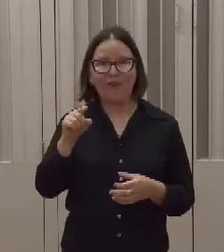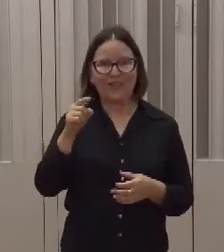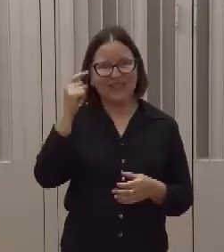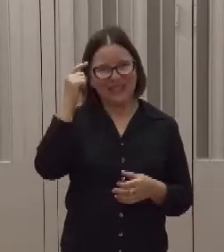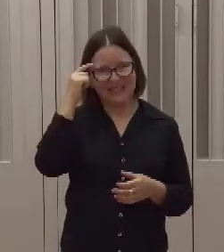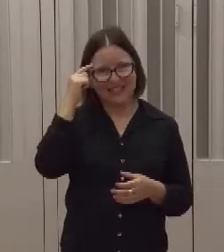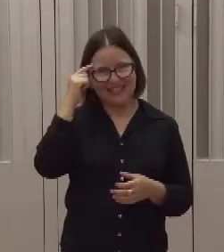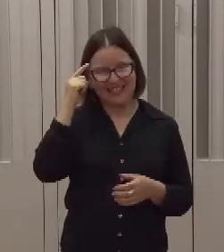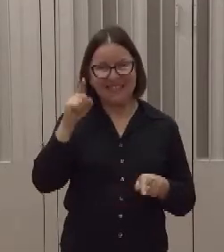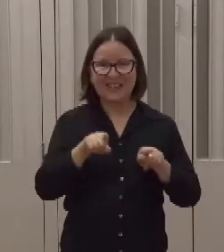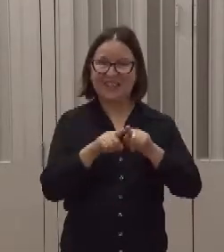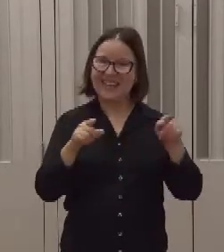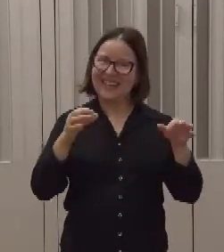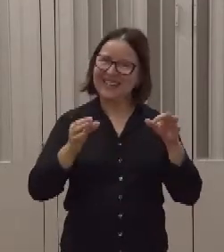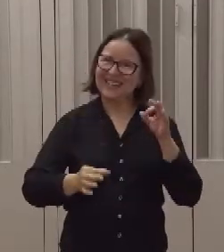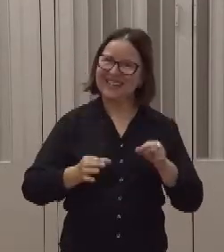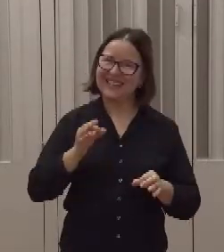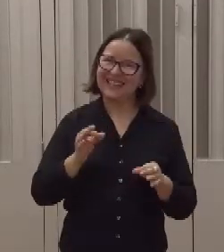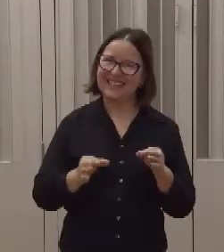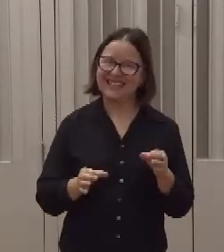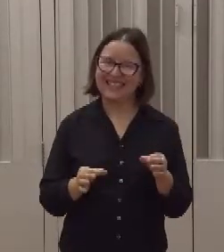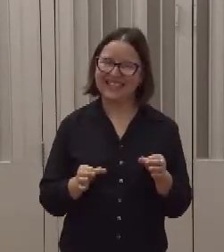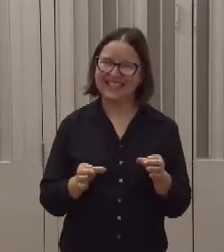é justiça